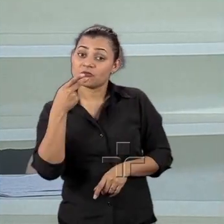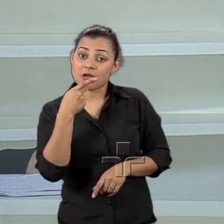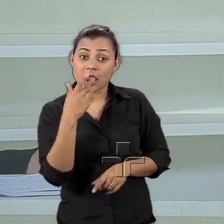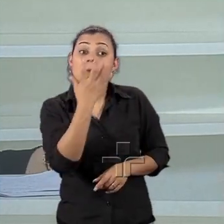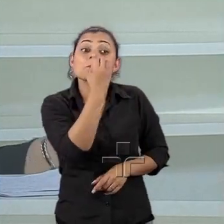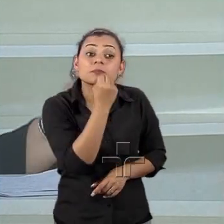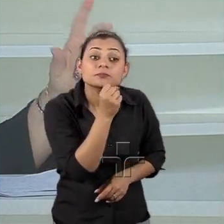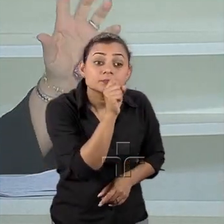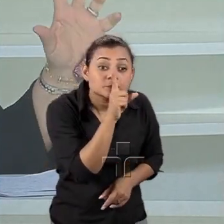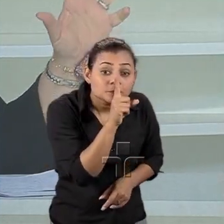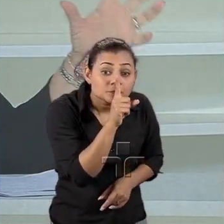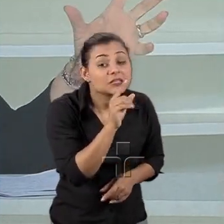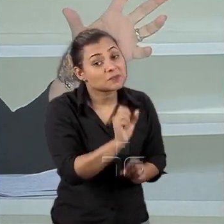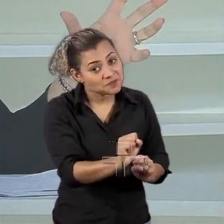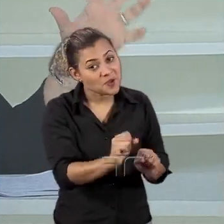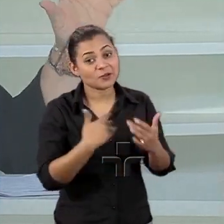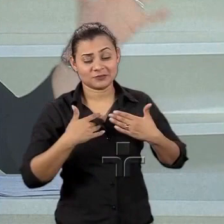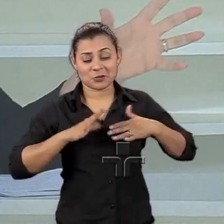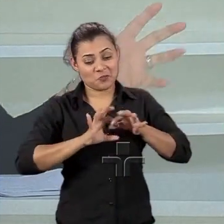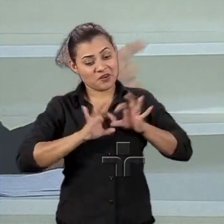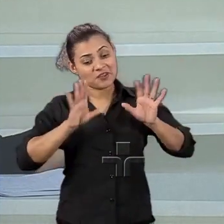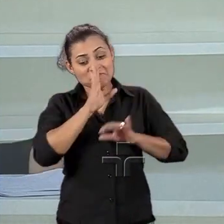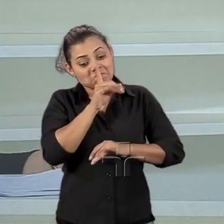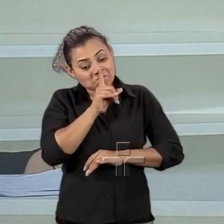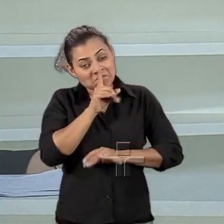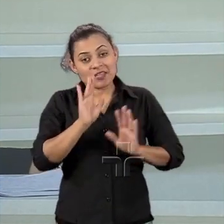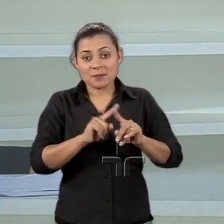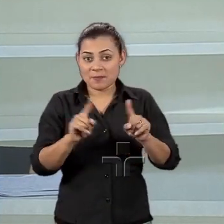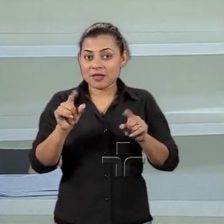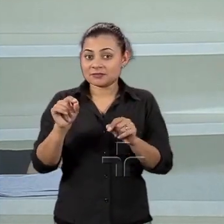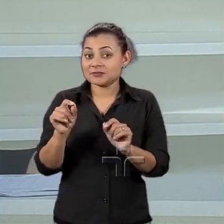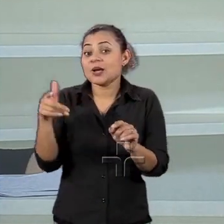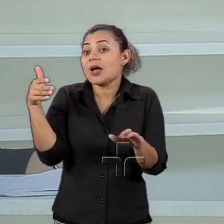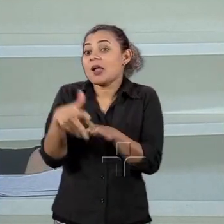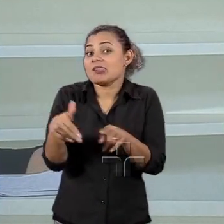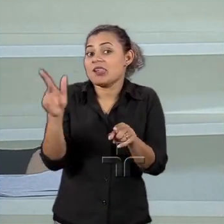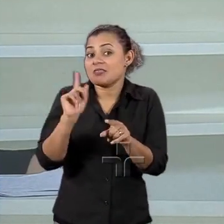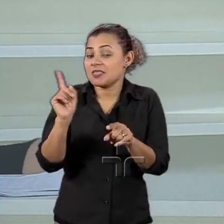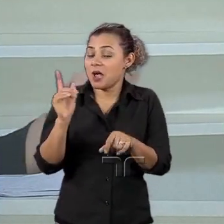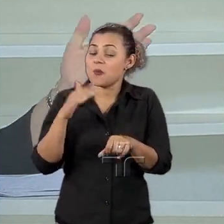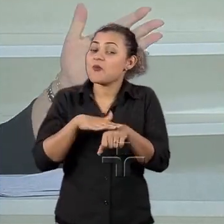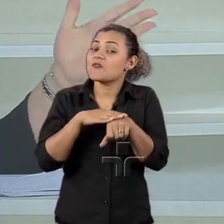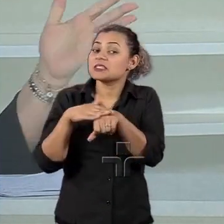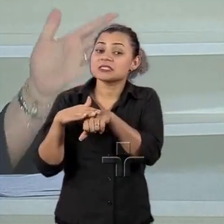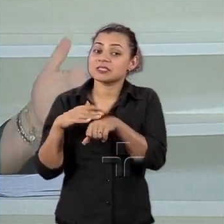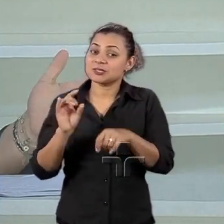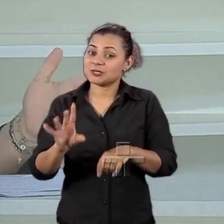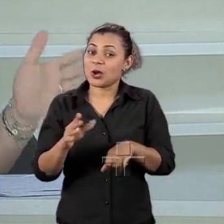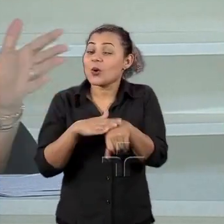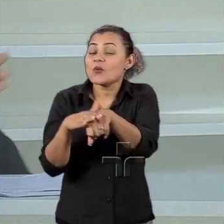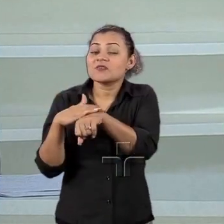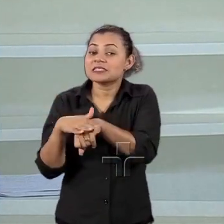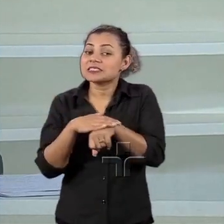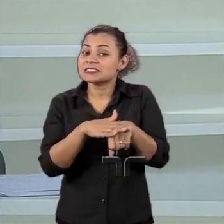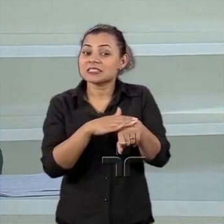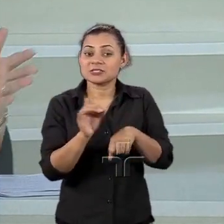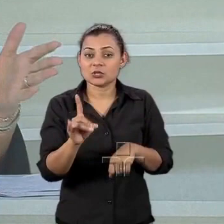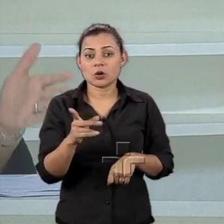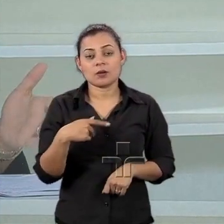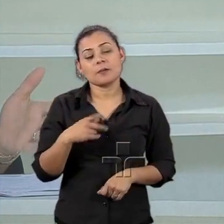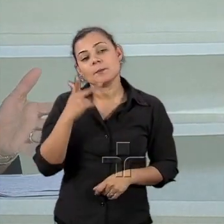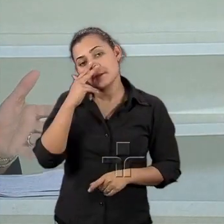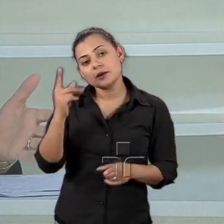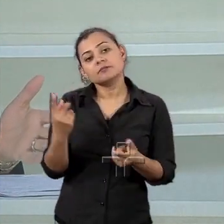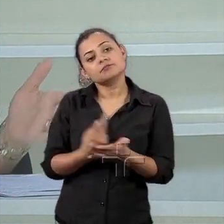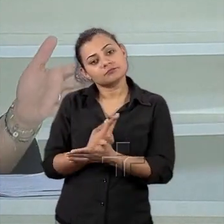quieto. Vamos deixar a Kátia falar. Mas na sua hora certa, eu ouvi você direitinho. Eu só quero dizer que você também, não estou dizendo que é um defeito, mas